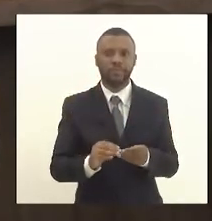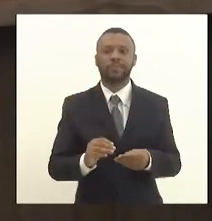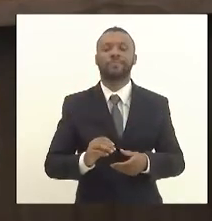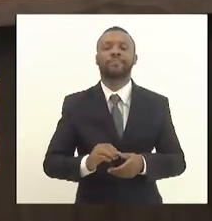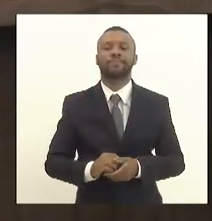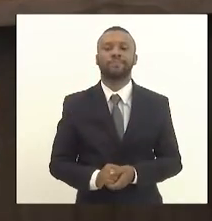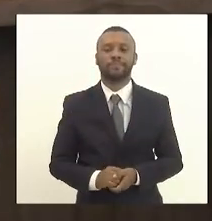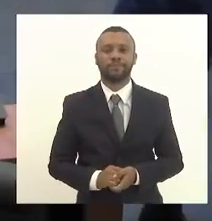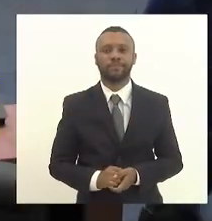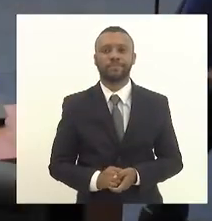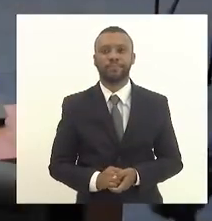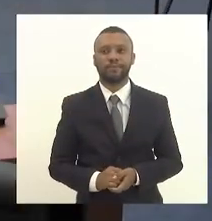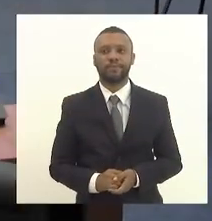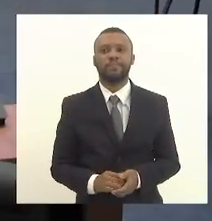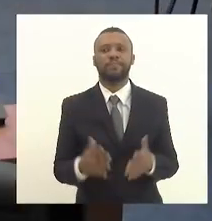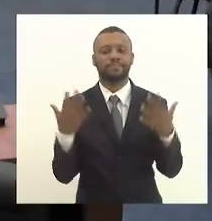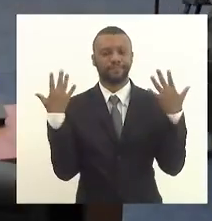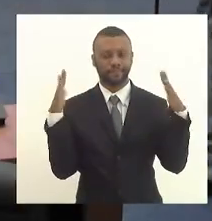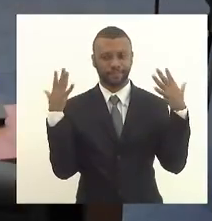Elcio.